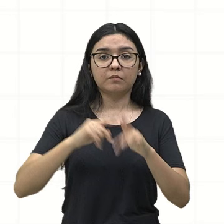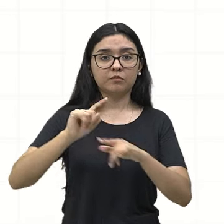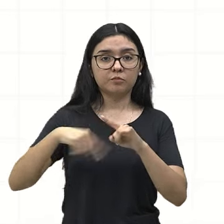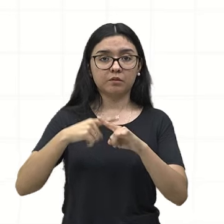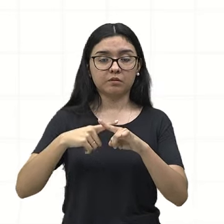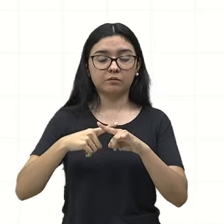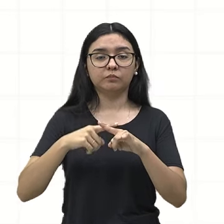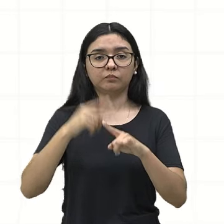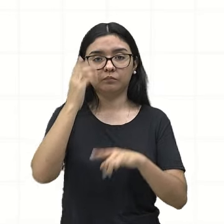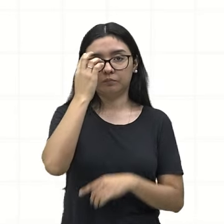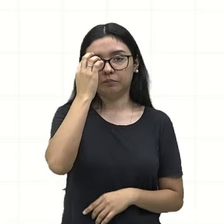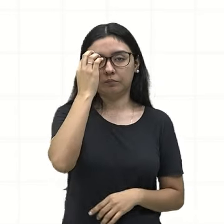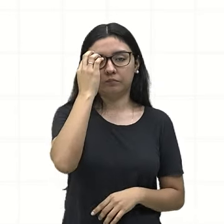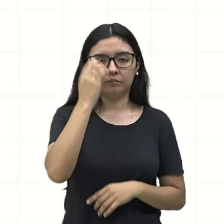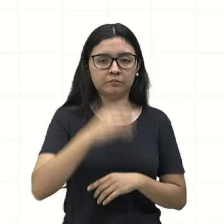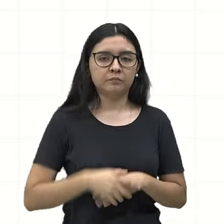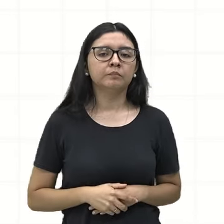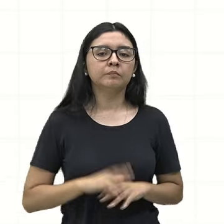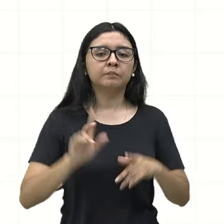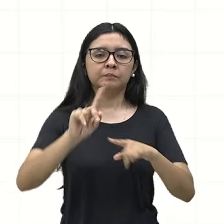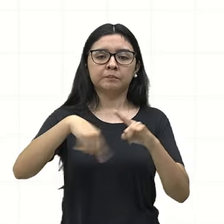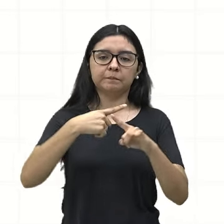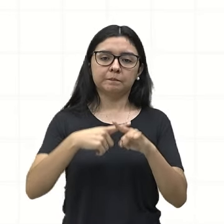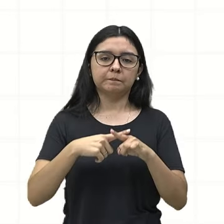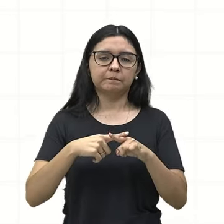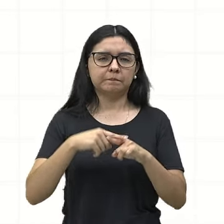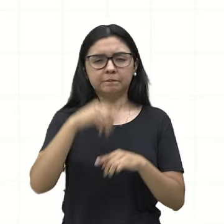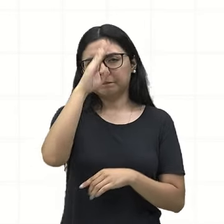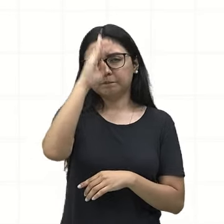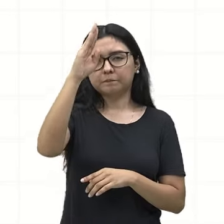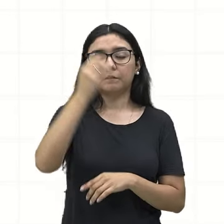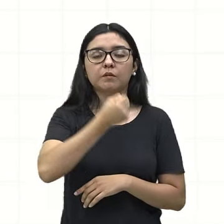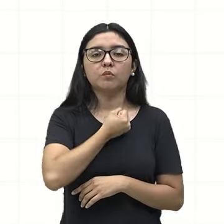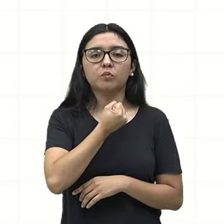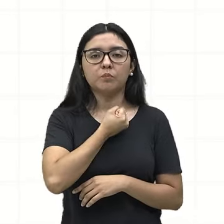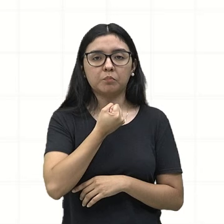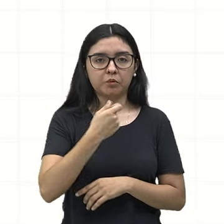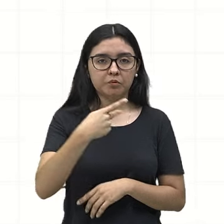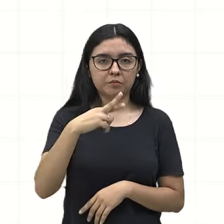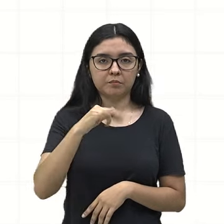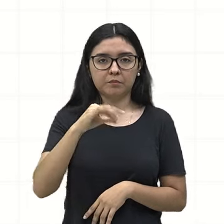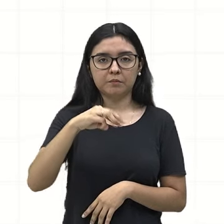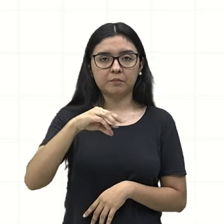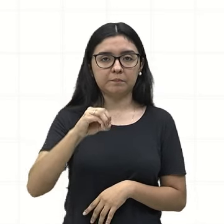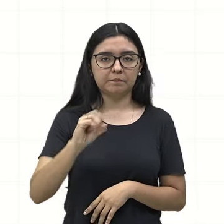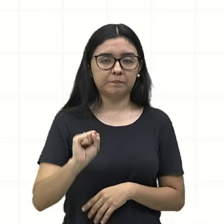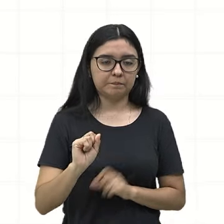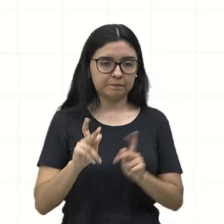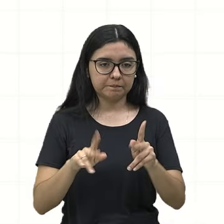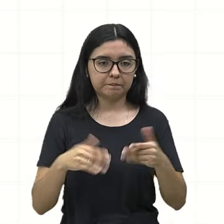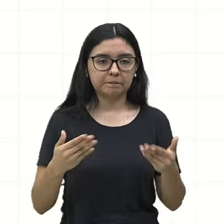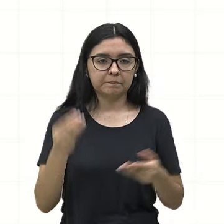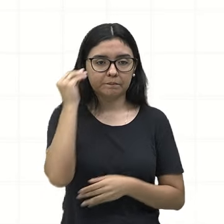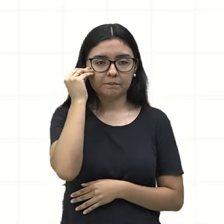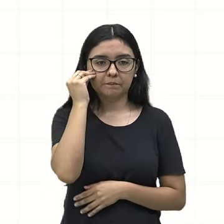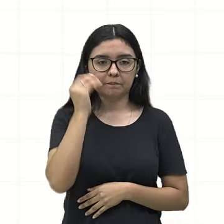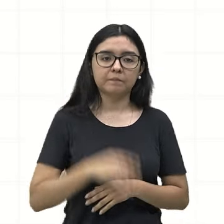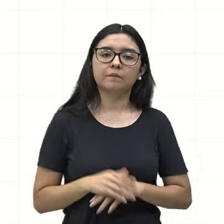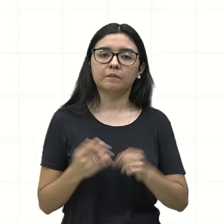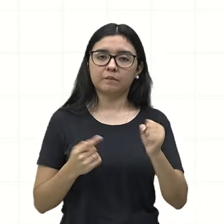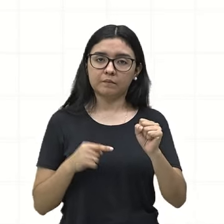essa multiplicação terá exclusivamente números primos. Tudo bem? Veja só, o número 8 é um